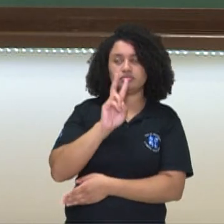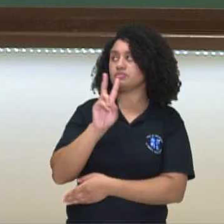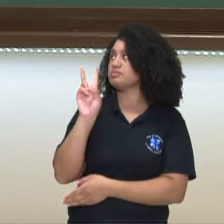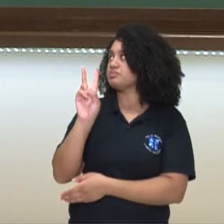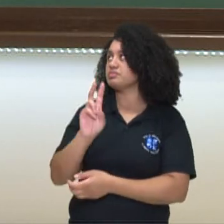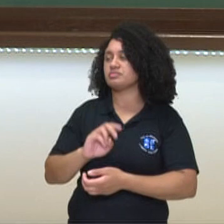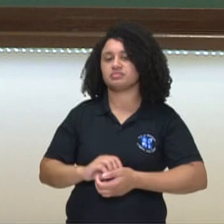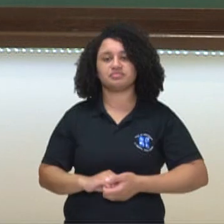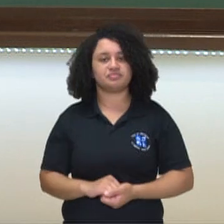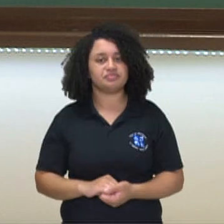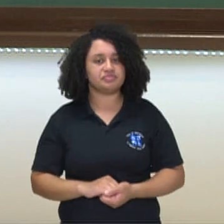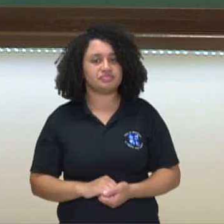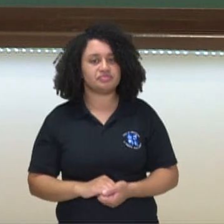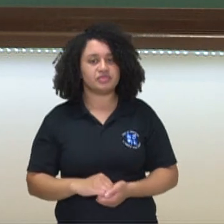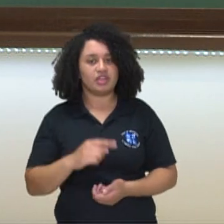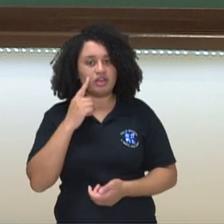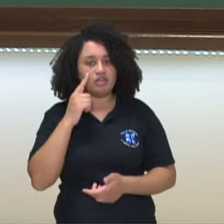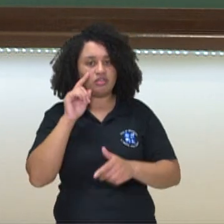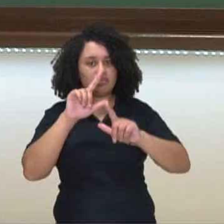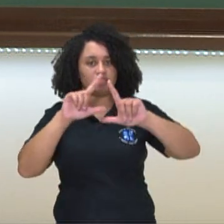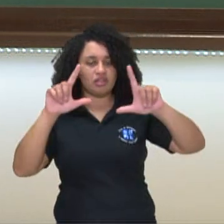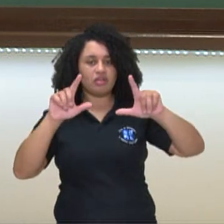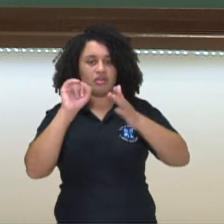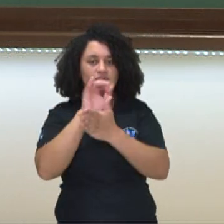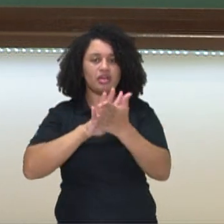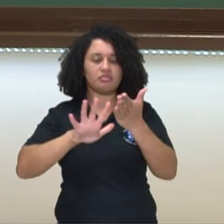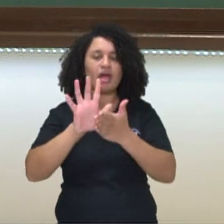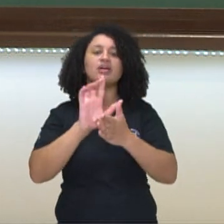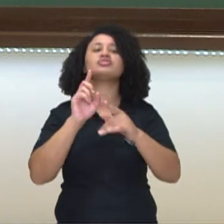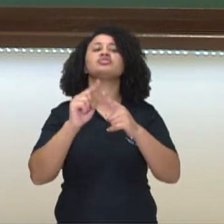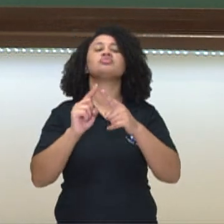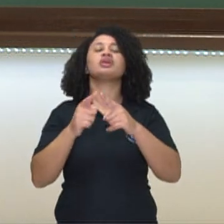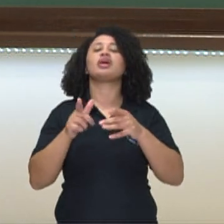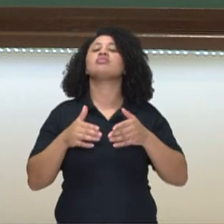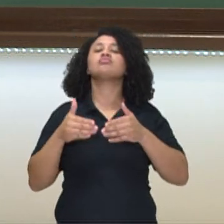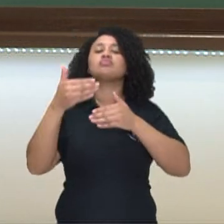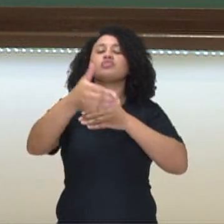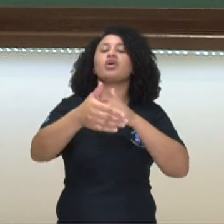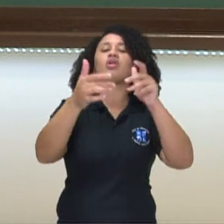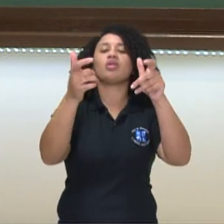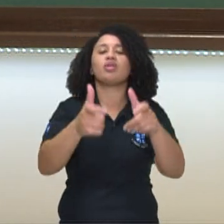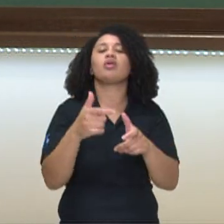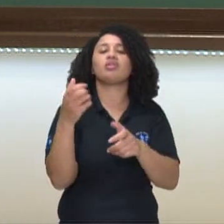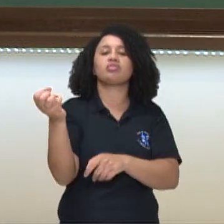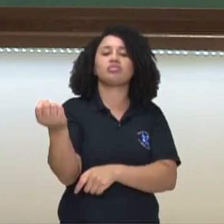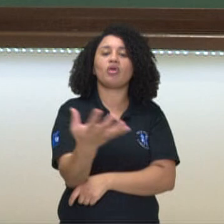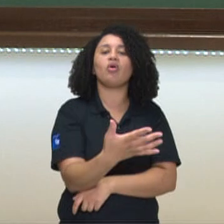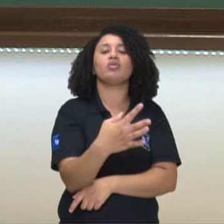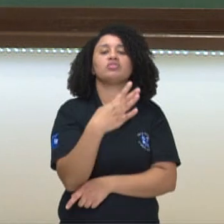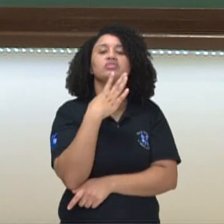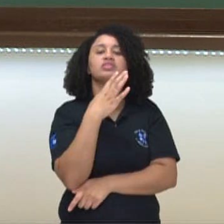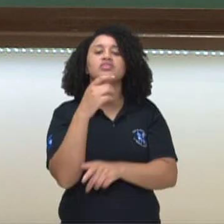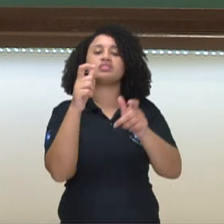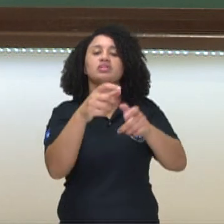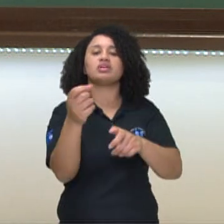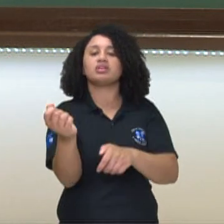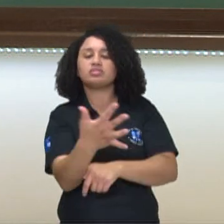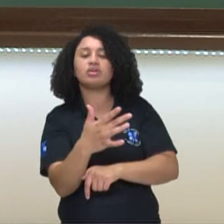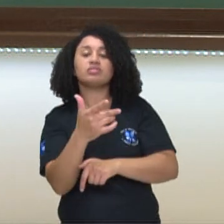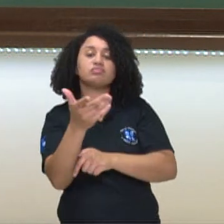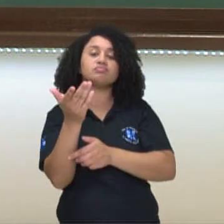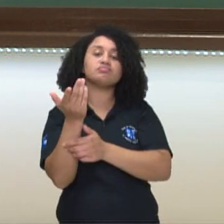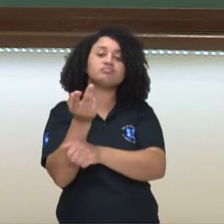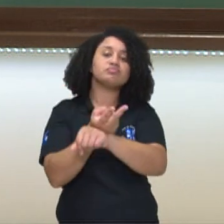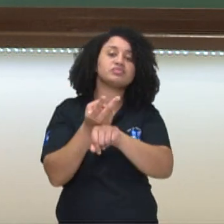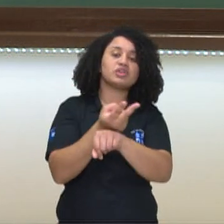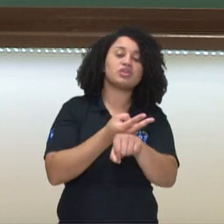em direção ao novo mundo, ao redimensionamento do planeta Terra, e nessa busca, logicamente, a